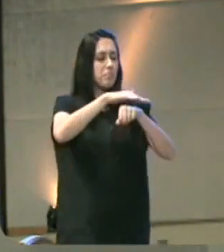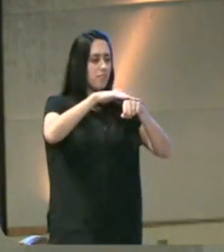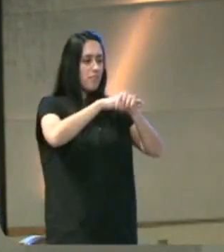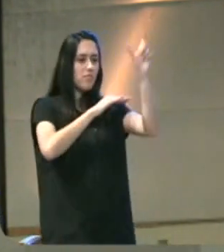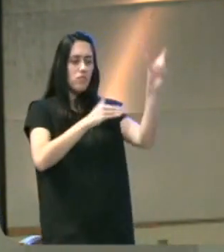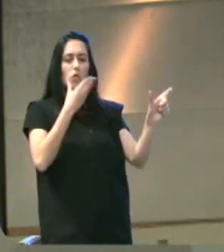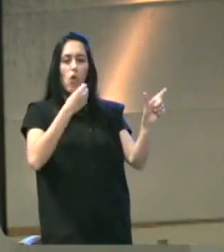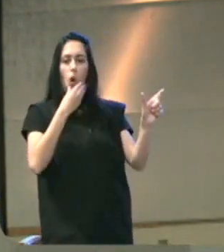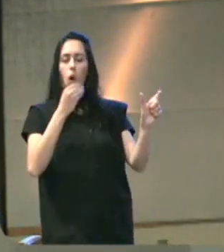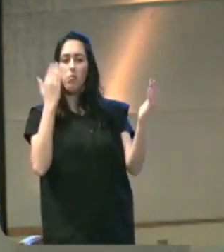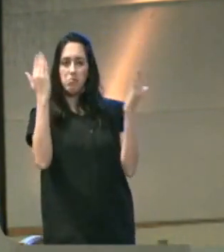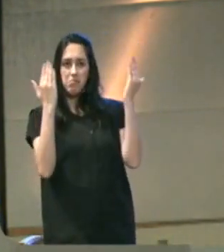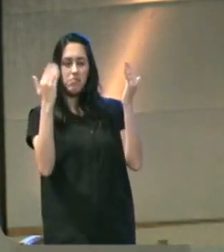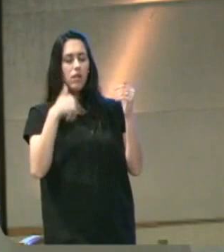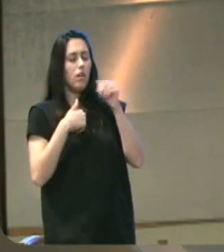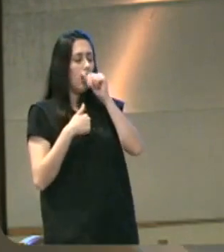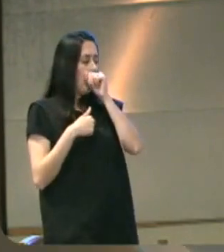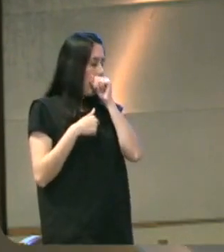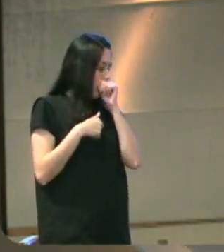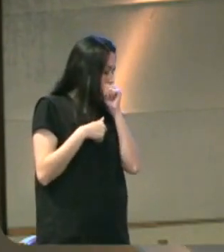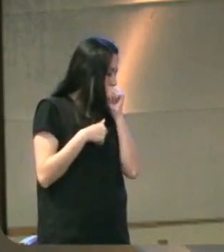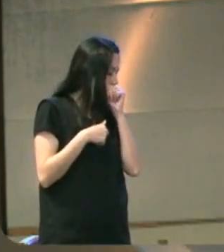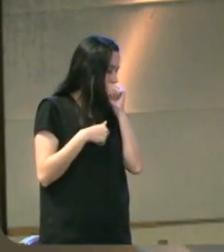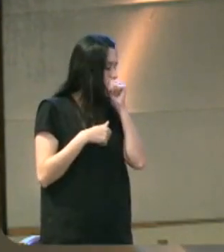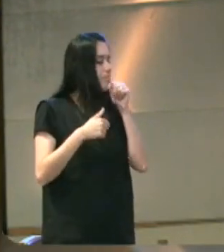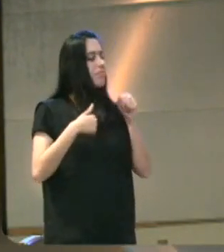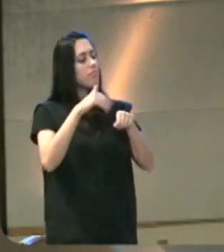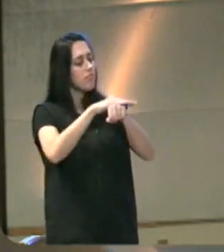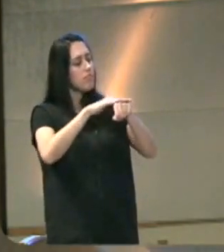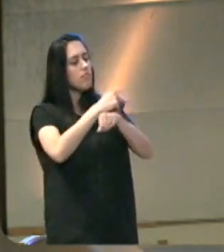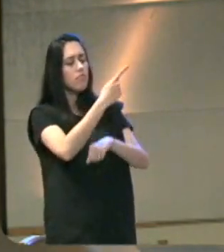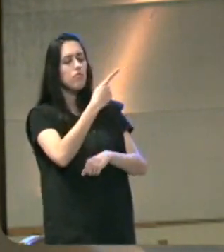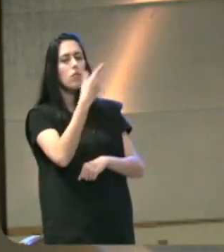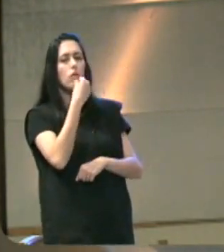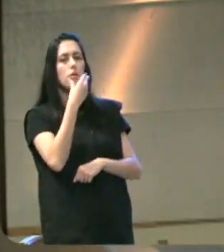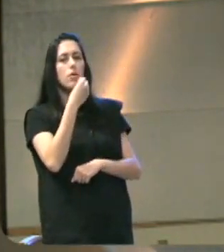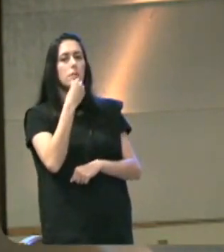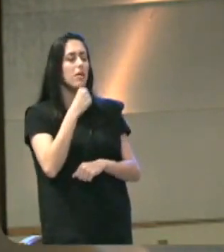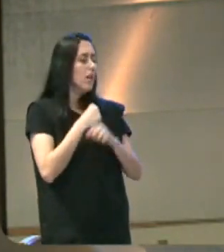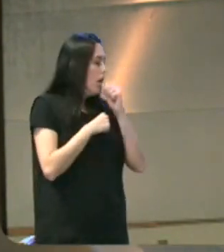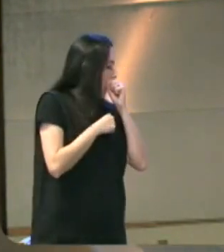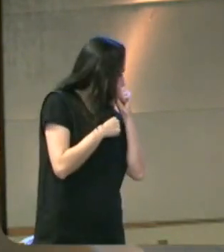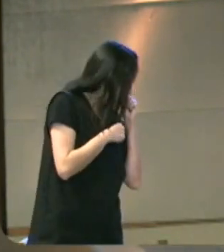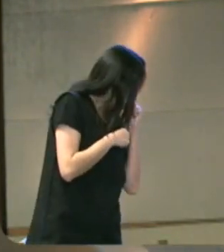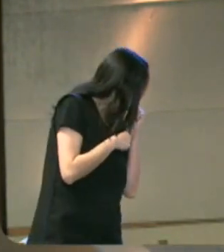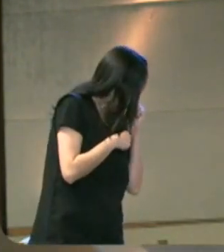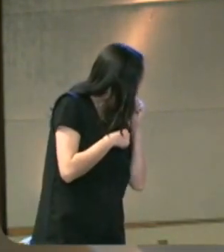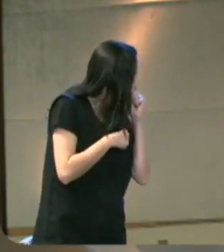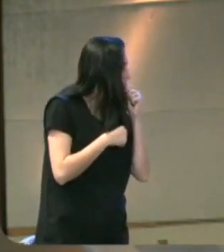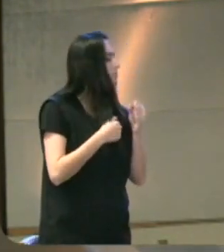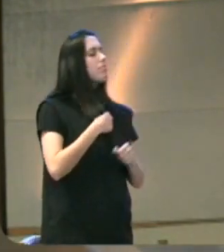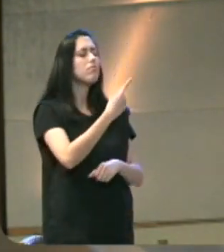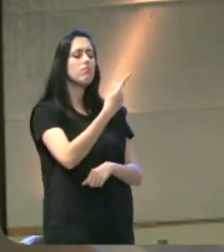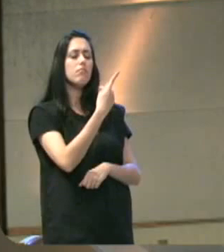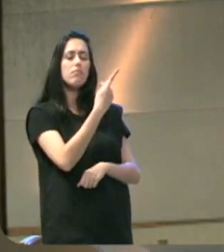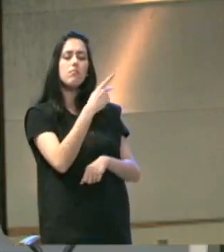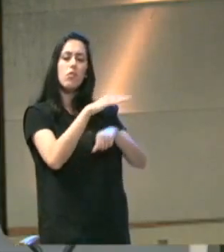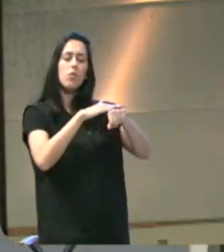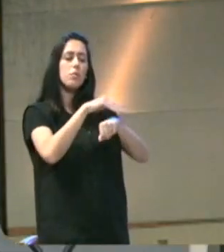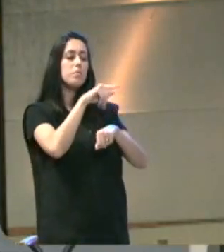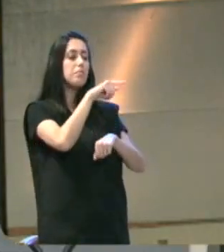e tentando apresentar o Evangelho para ele, e ele não conseguia entender. E ele era apaixonado pelas filosofias de